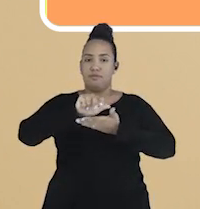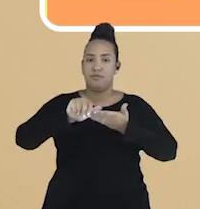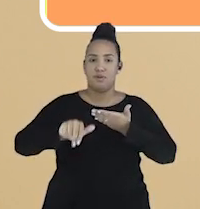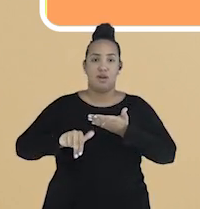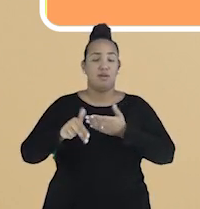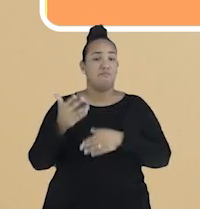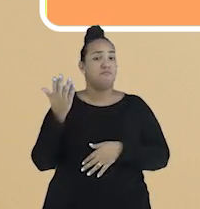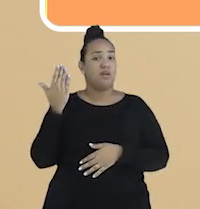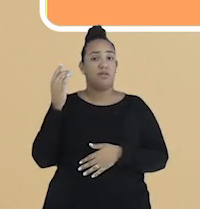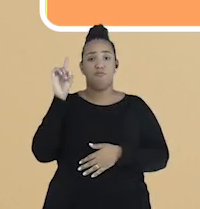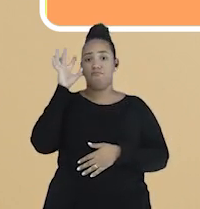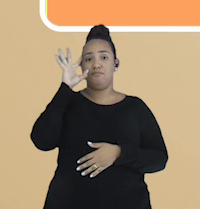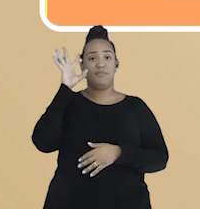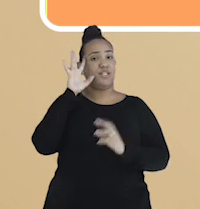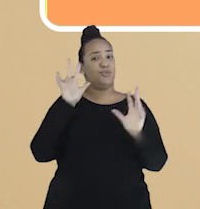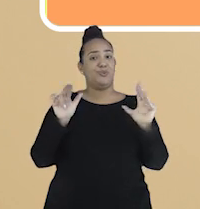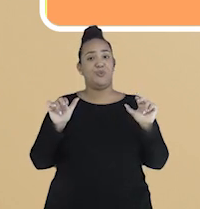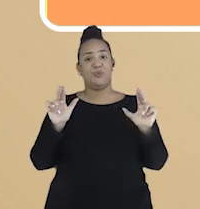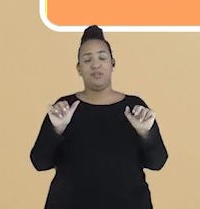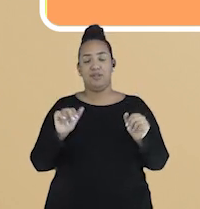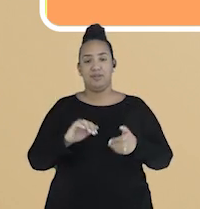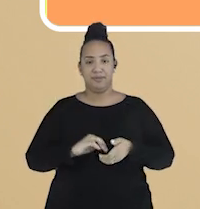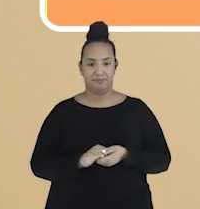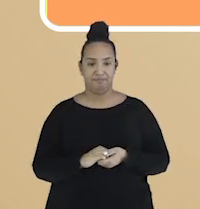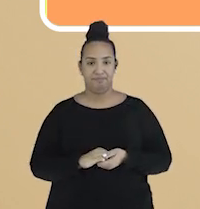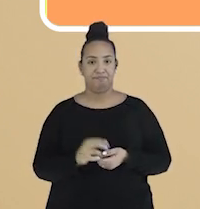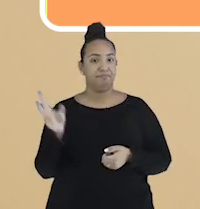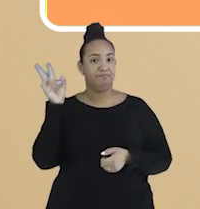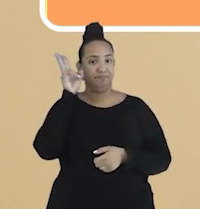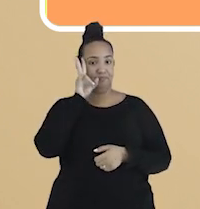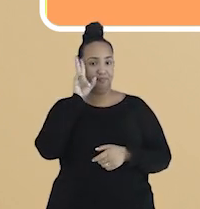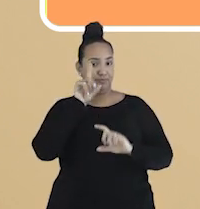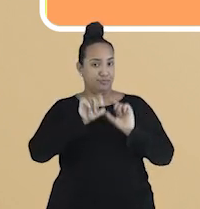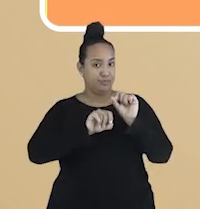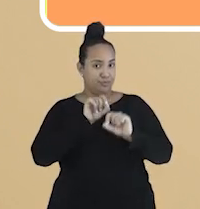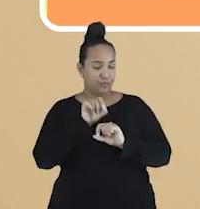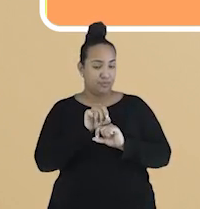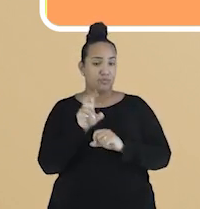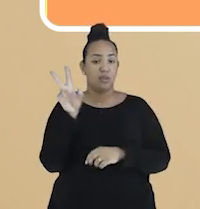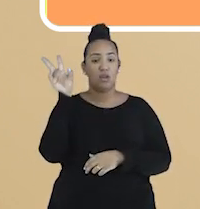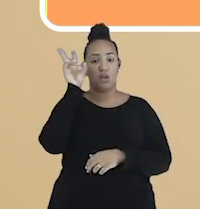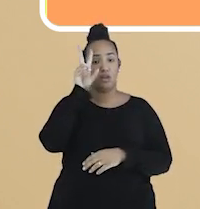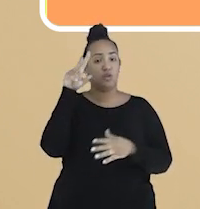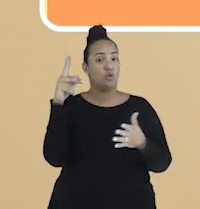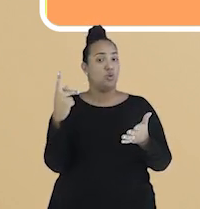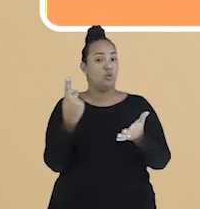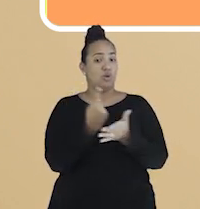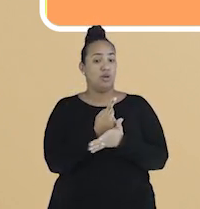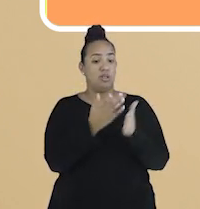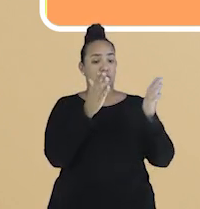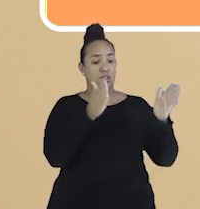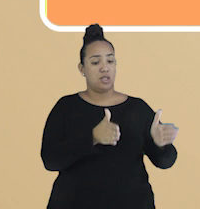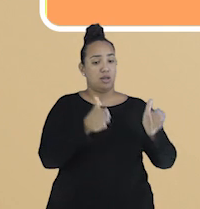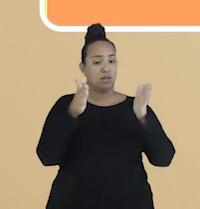jamais imaginaram que seria possível antes. Lembrando que a história acontece em tempos diferentes e